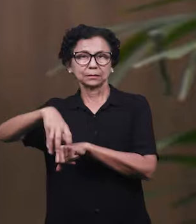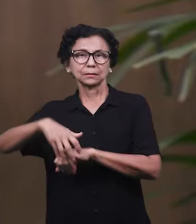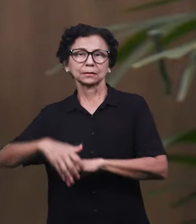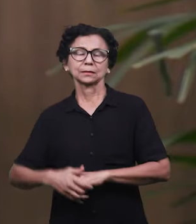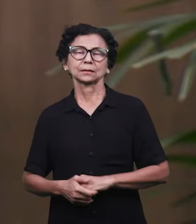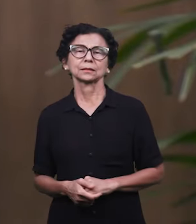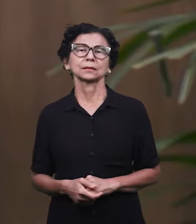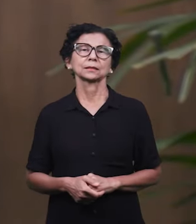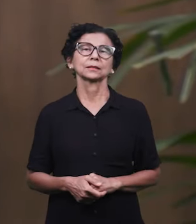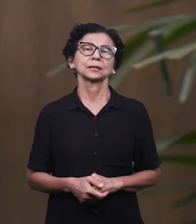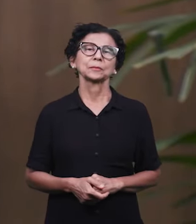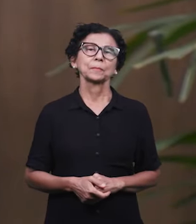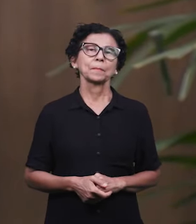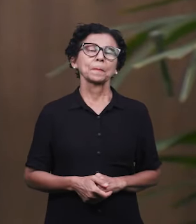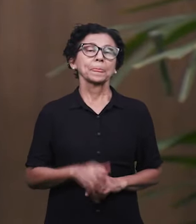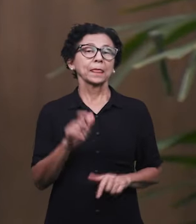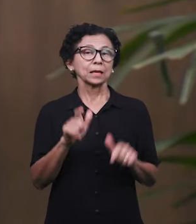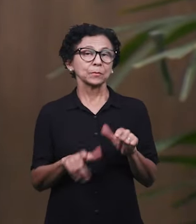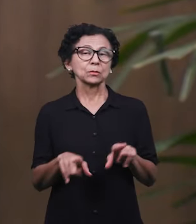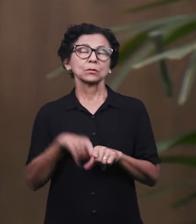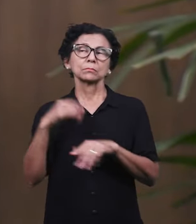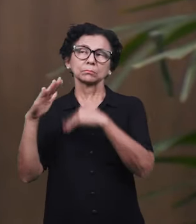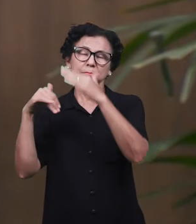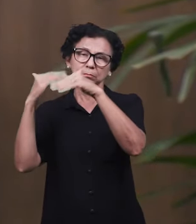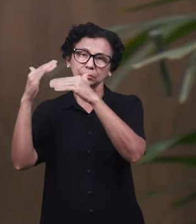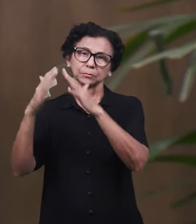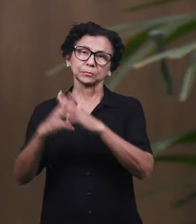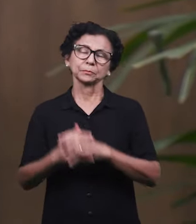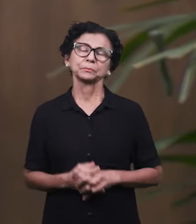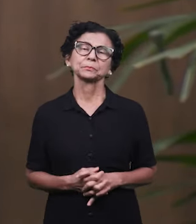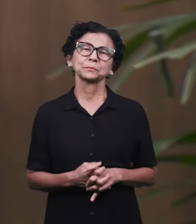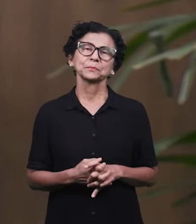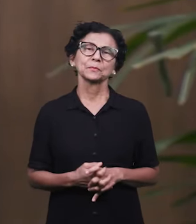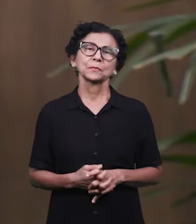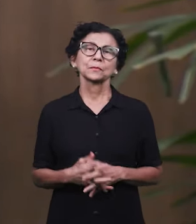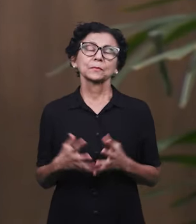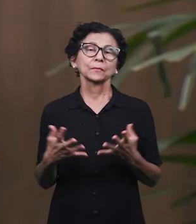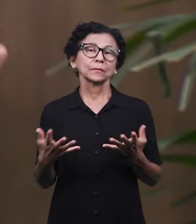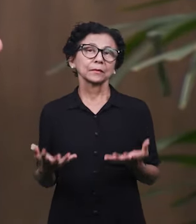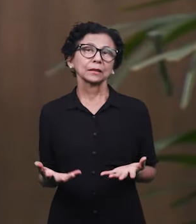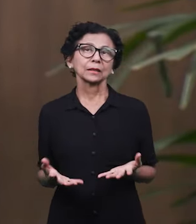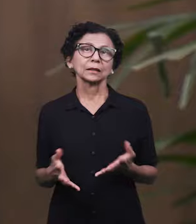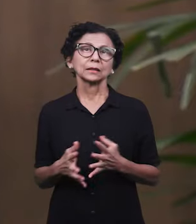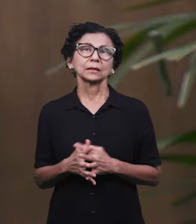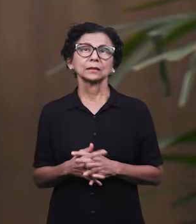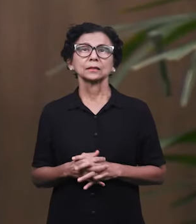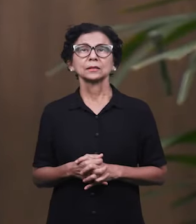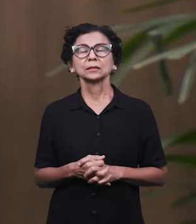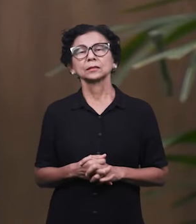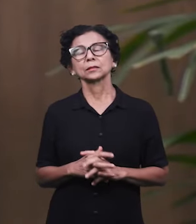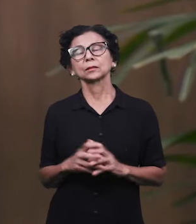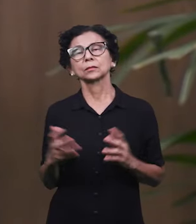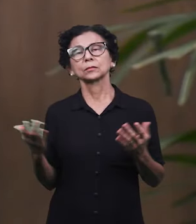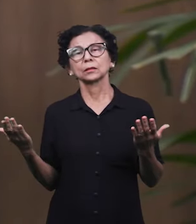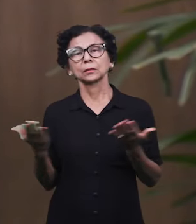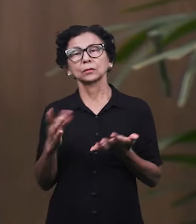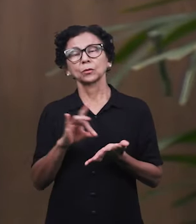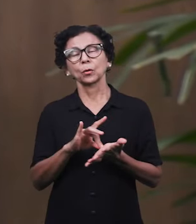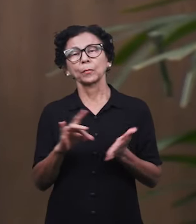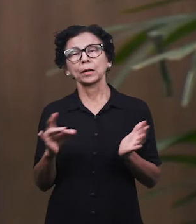faz com que as pessoas elas progridam cada vez mais. E na realidade eu também faço parte, né, do grupo Ciência e